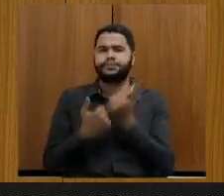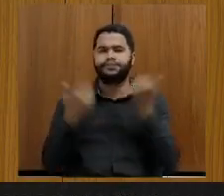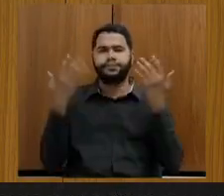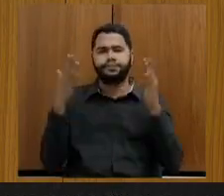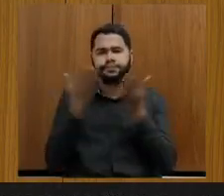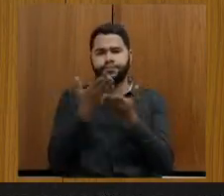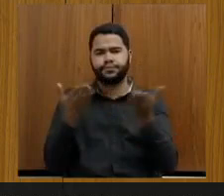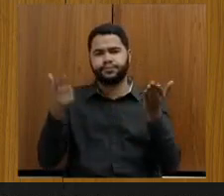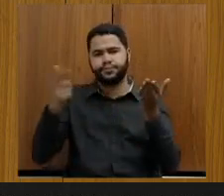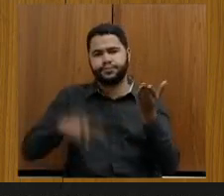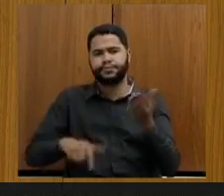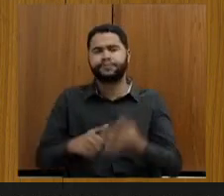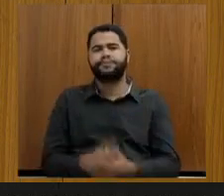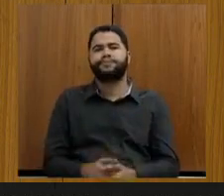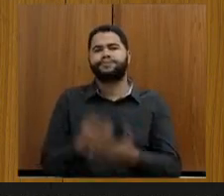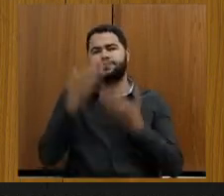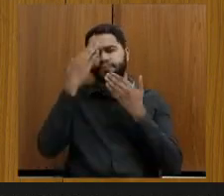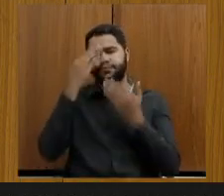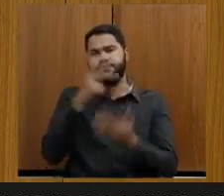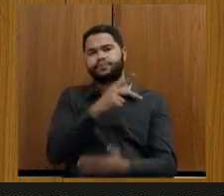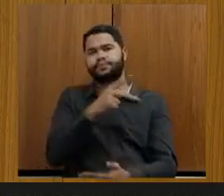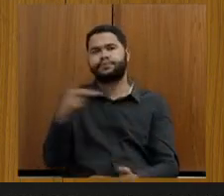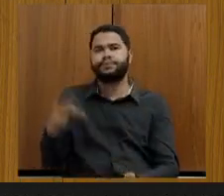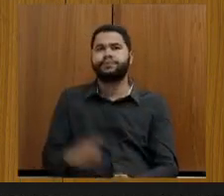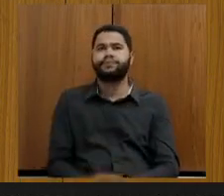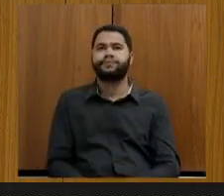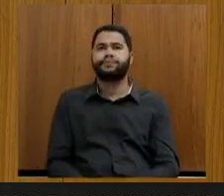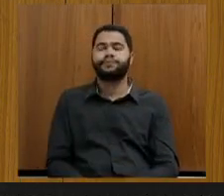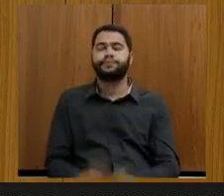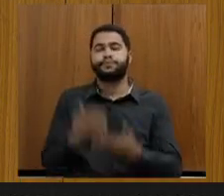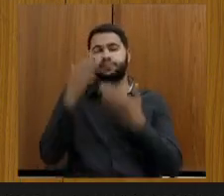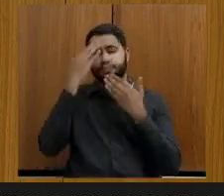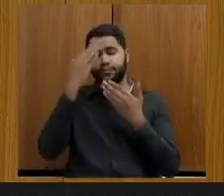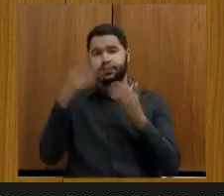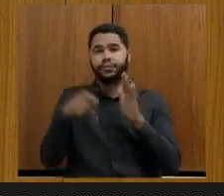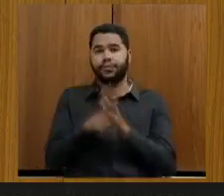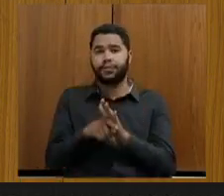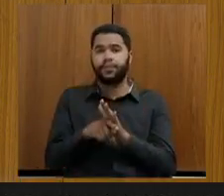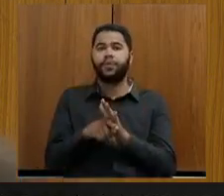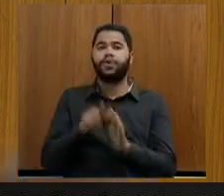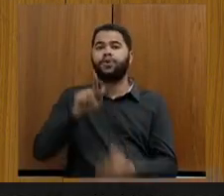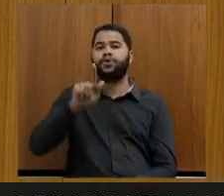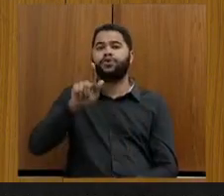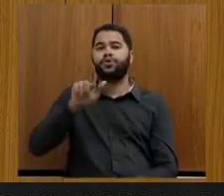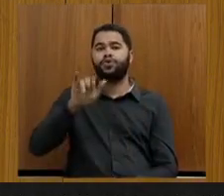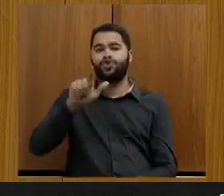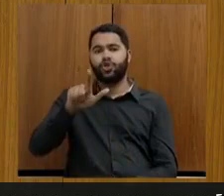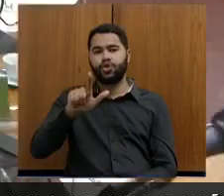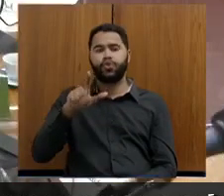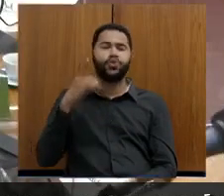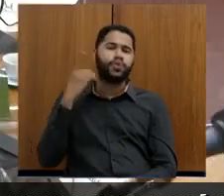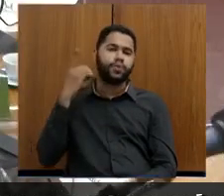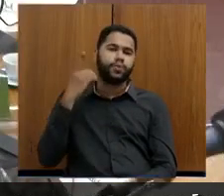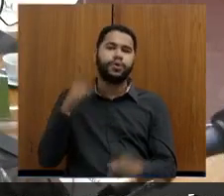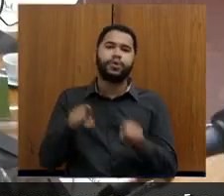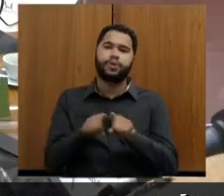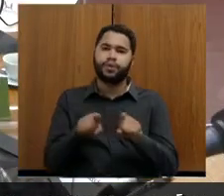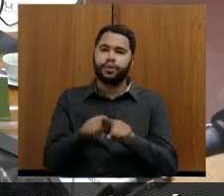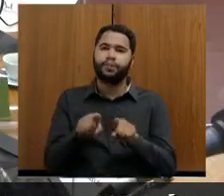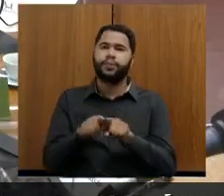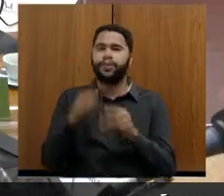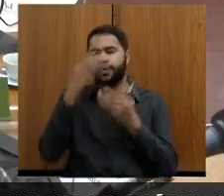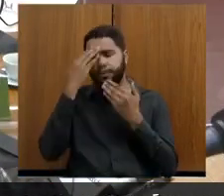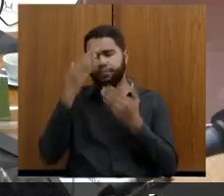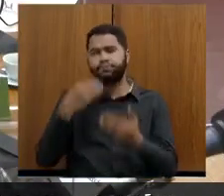apoio e parabéns e o senhor mais uma vez obrigado Presidente agradecemos as intervenções a deputados.do Pereira Presidente agradece também